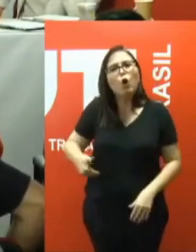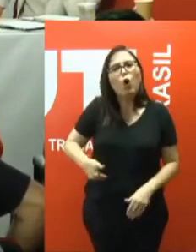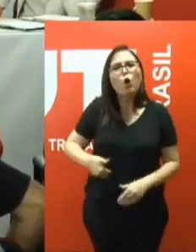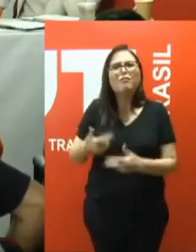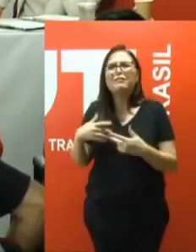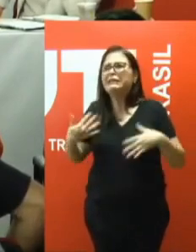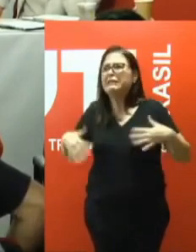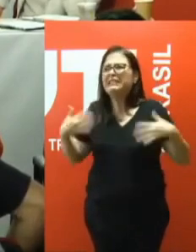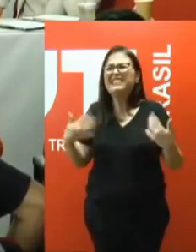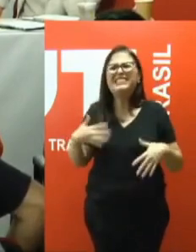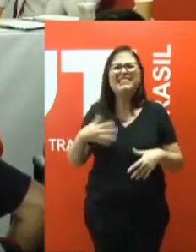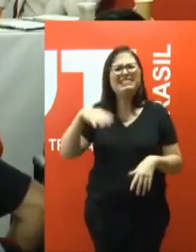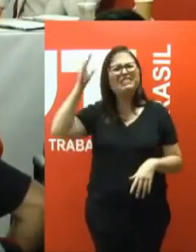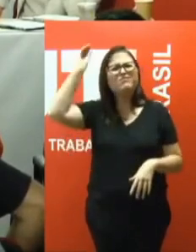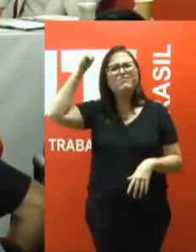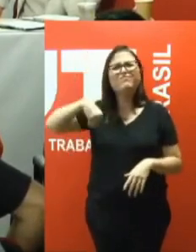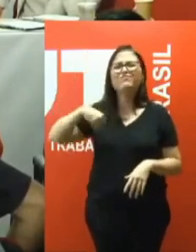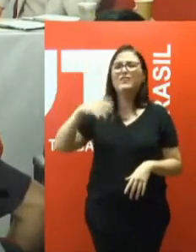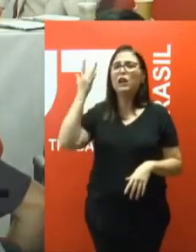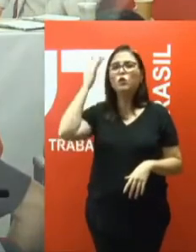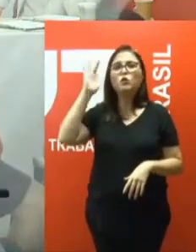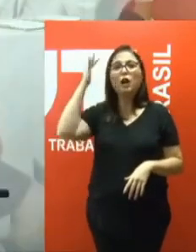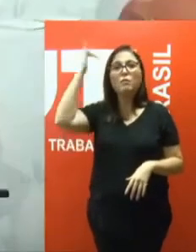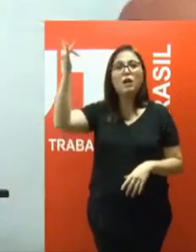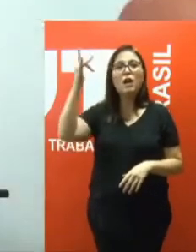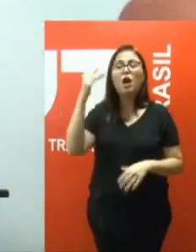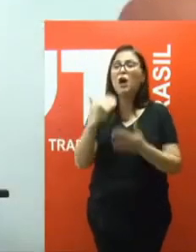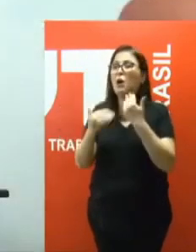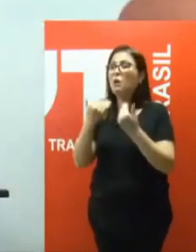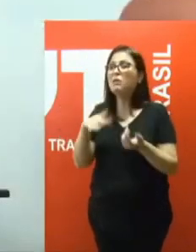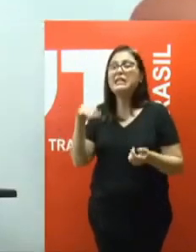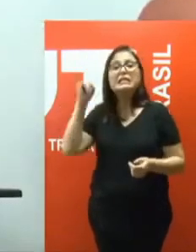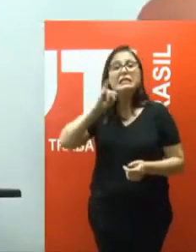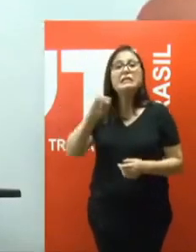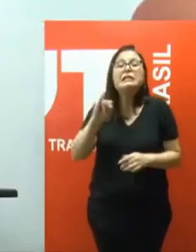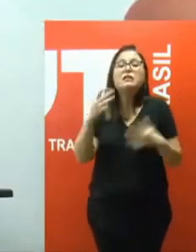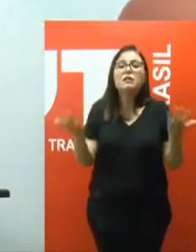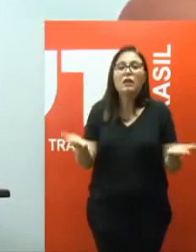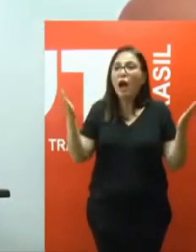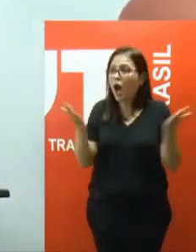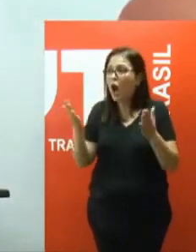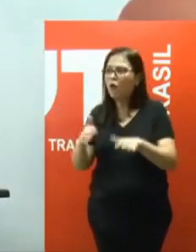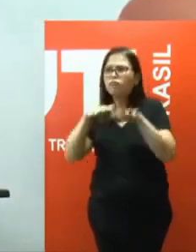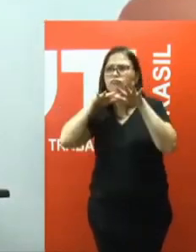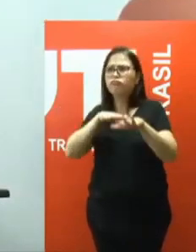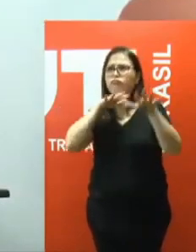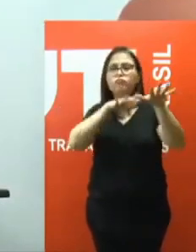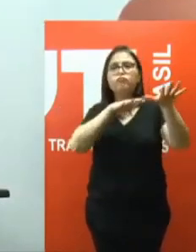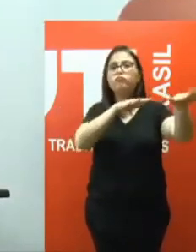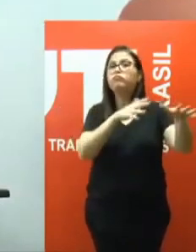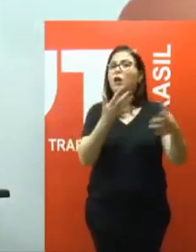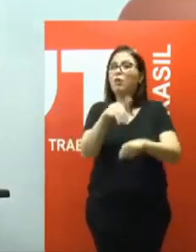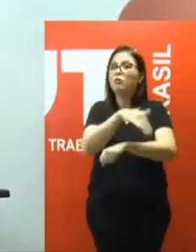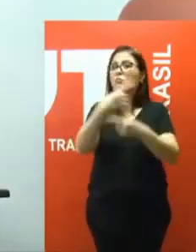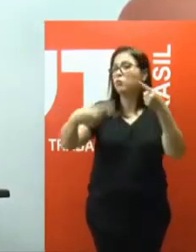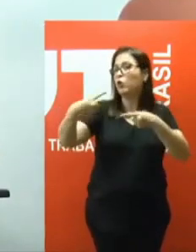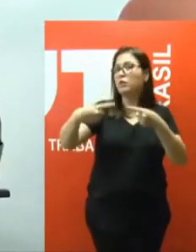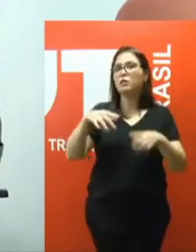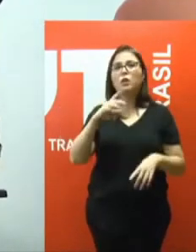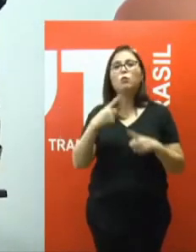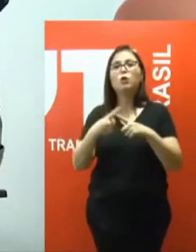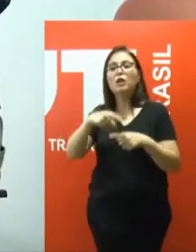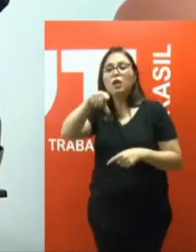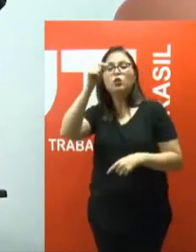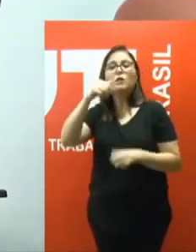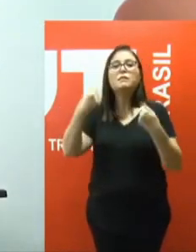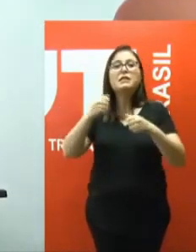com desesperança, sabe? Não sabe o que vai comer no dia seguinte. Então não adianta ir para a rua agora só com político, falar, sair de eleger o Lula em outubro, porque o